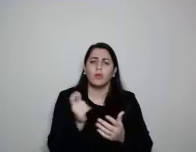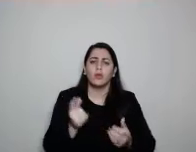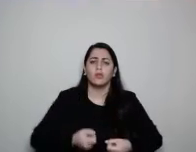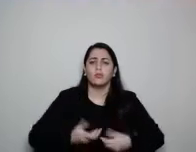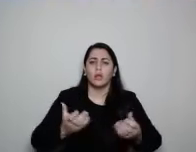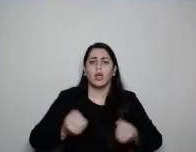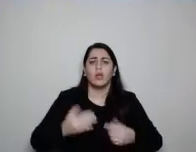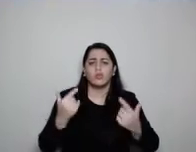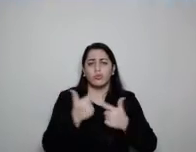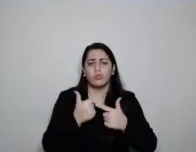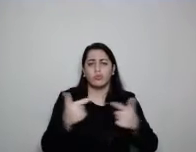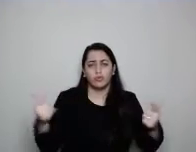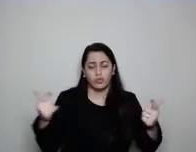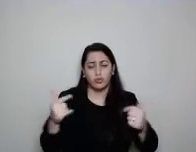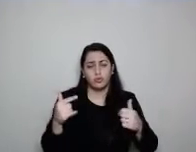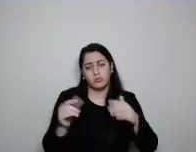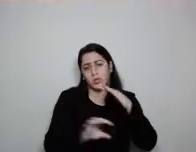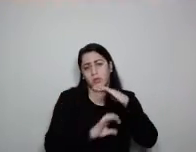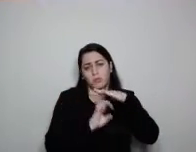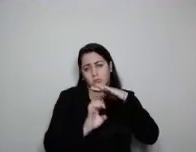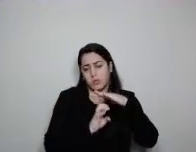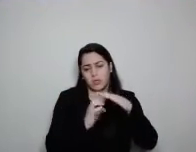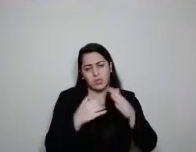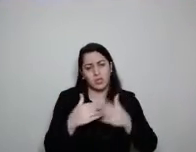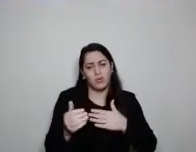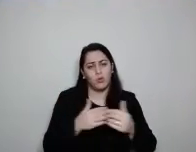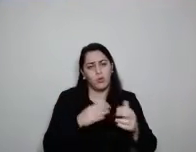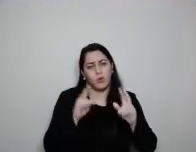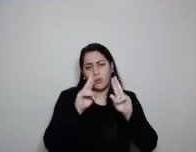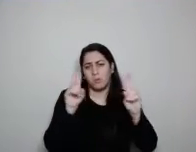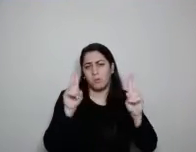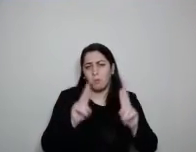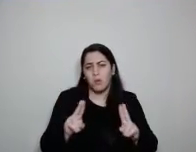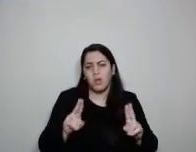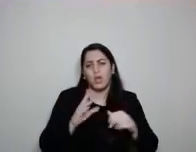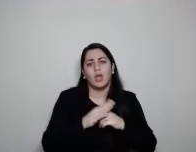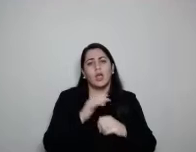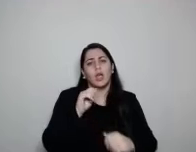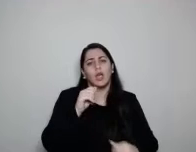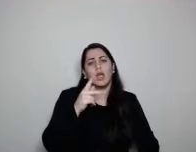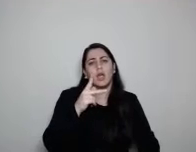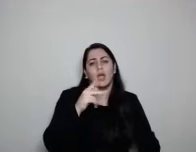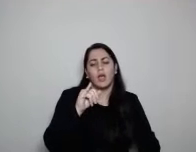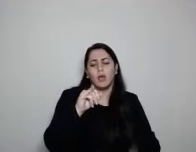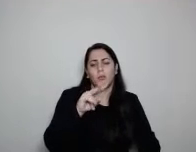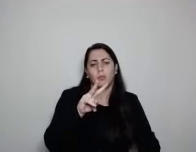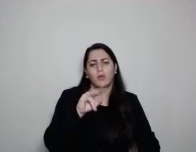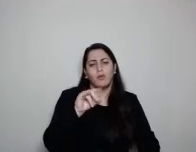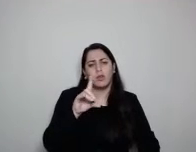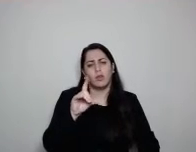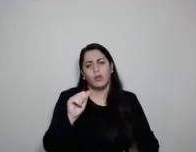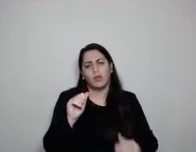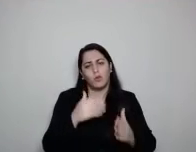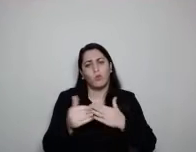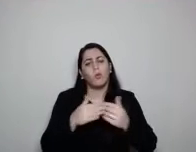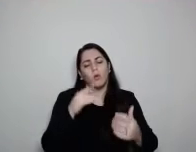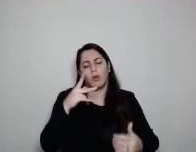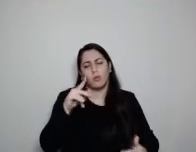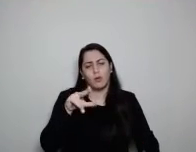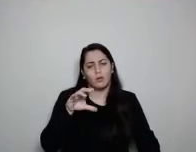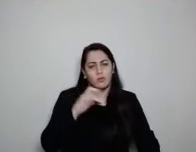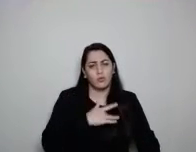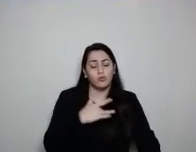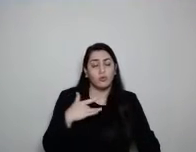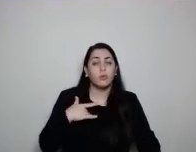cooperativas em geral. Quem quer que seja, Unimed, App Vida, tal, os planos de saúde. Hoje em dia, não os